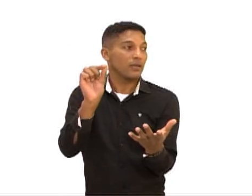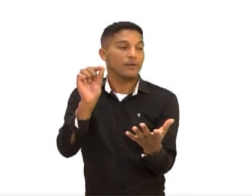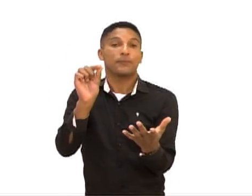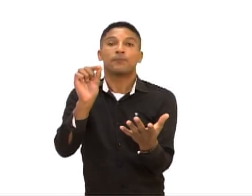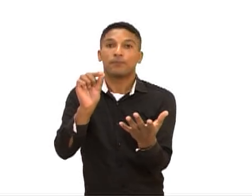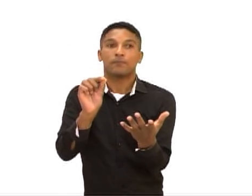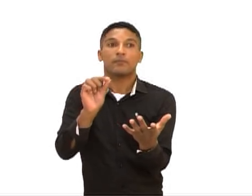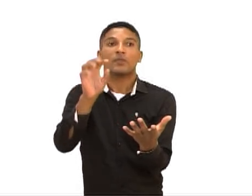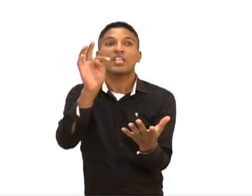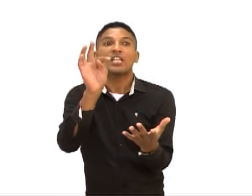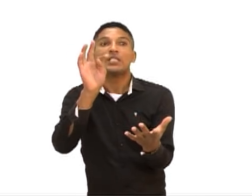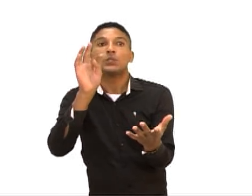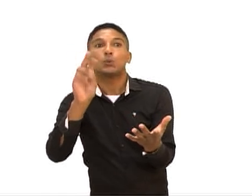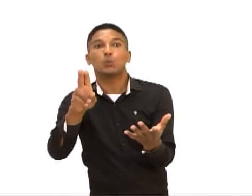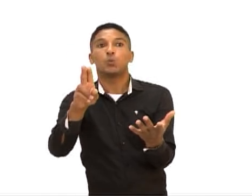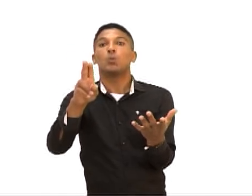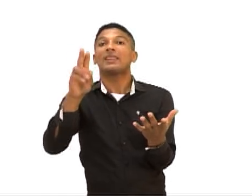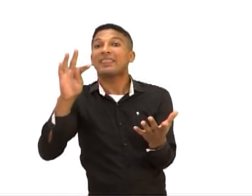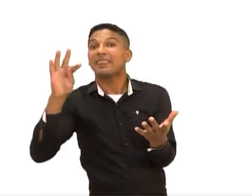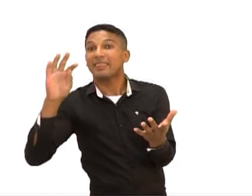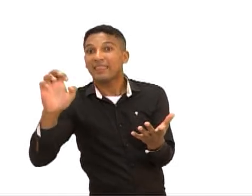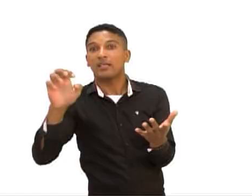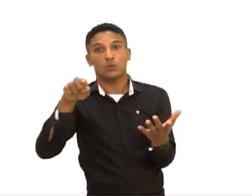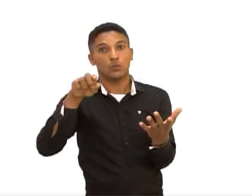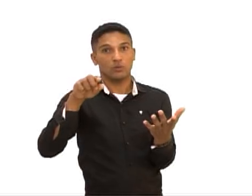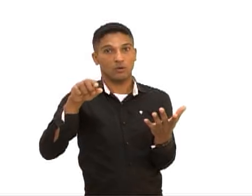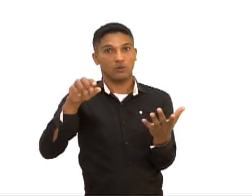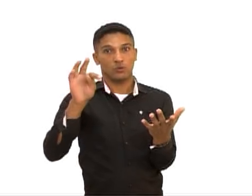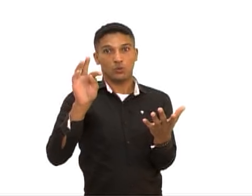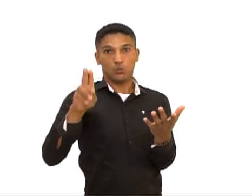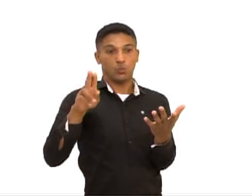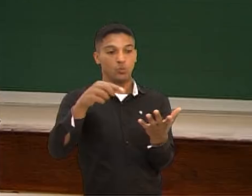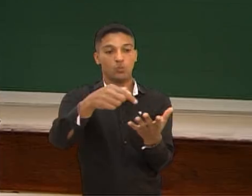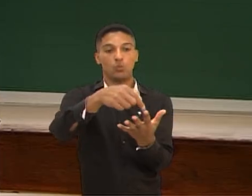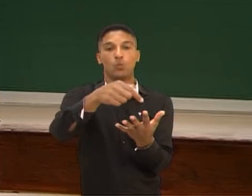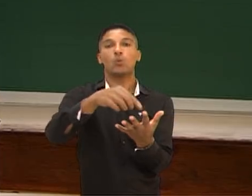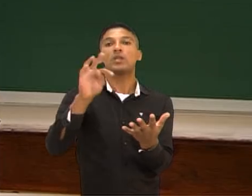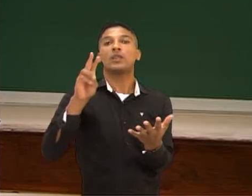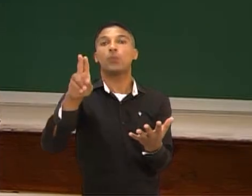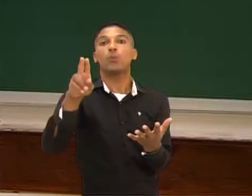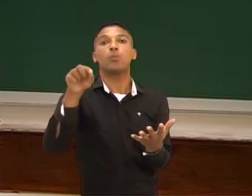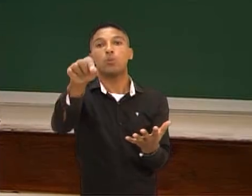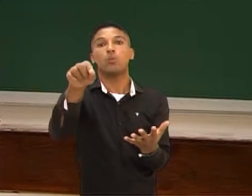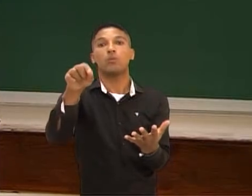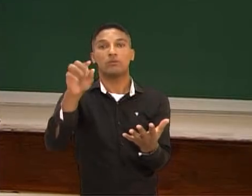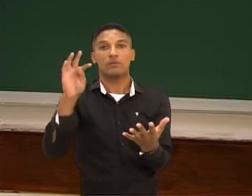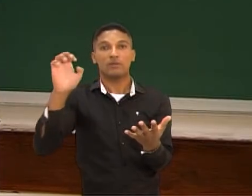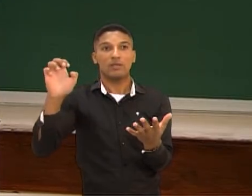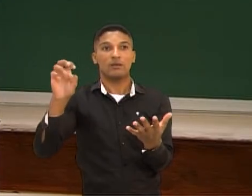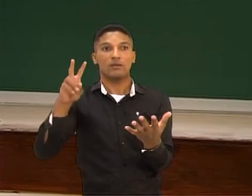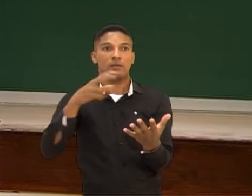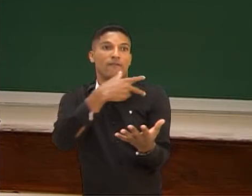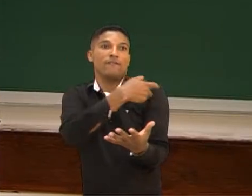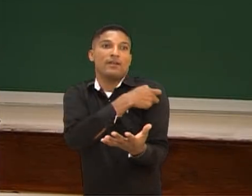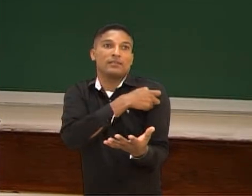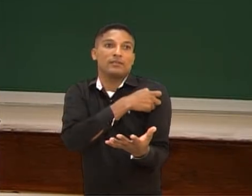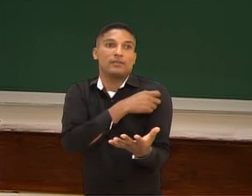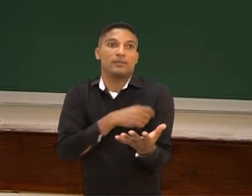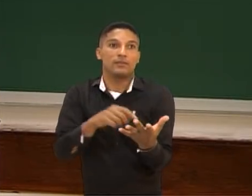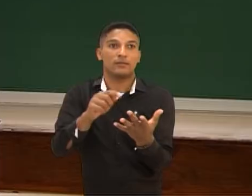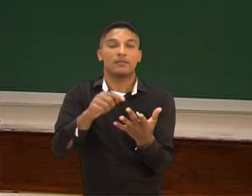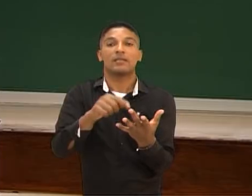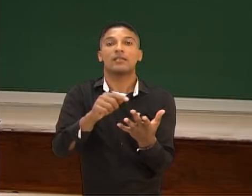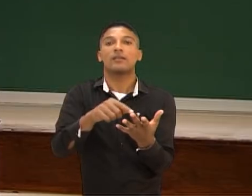vacinemos nós e vacinem eles, certo? Então uma especial atenção ali para a questão também dos pronomes.